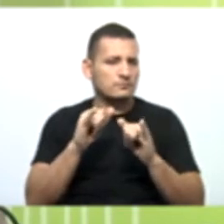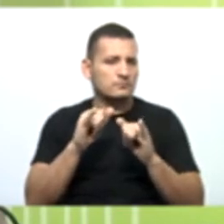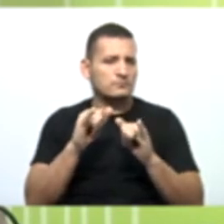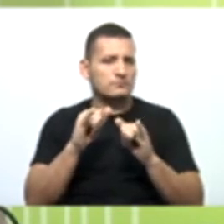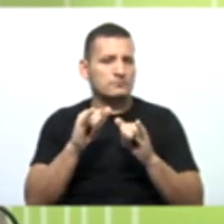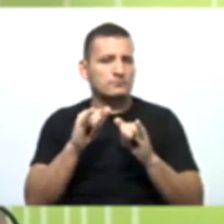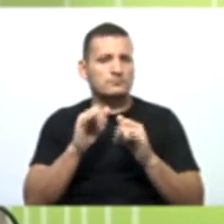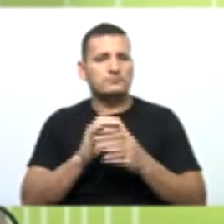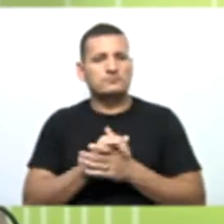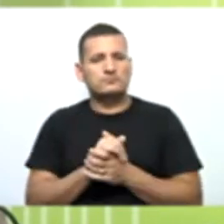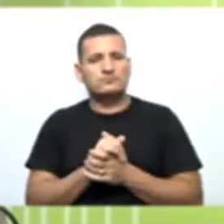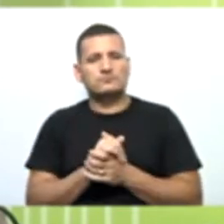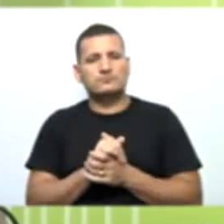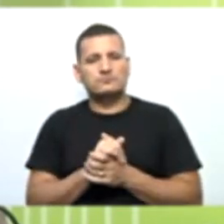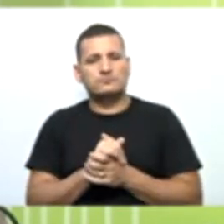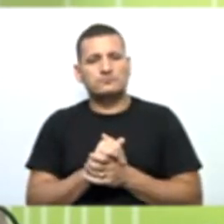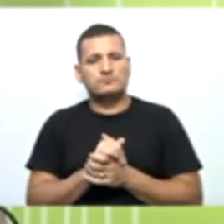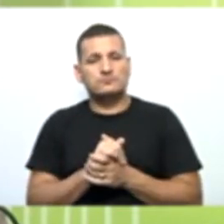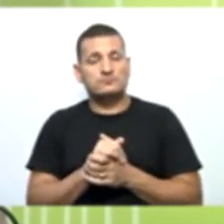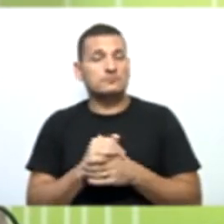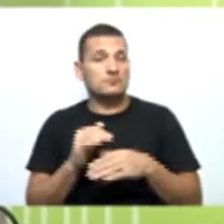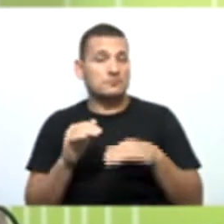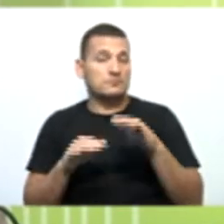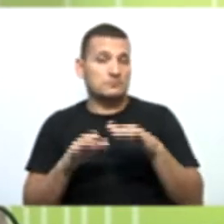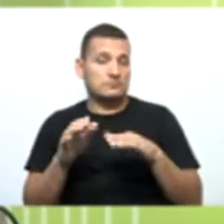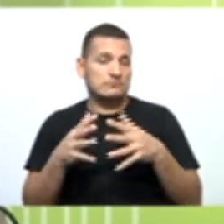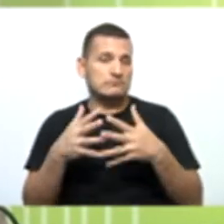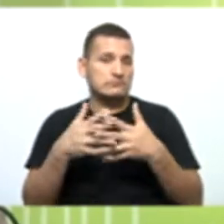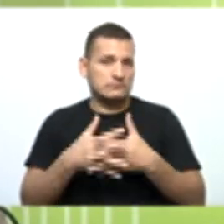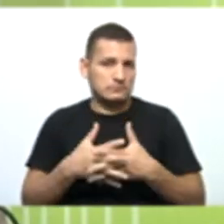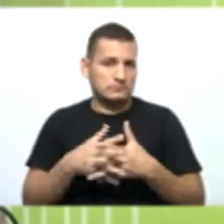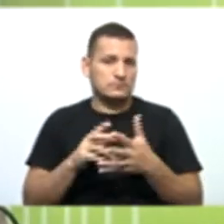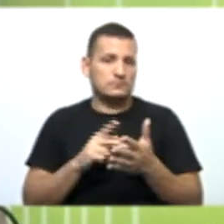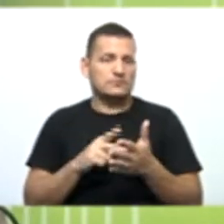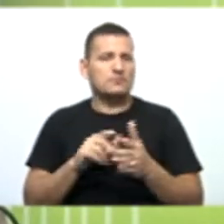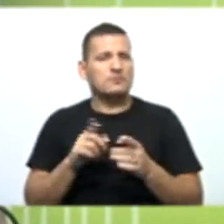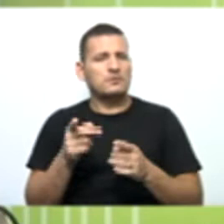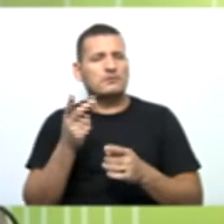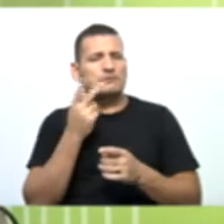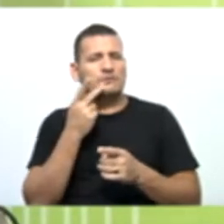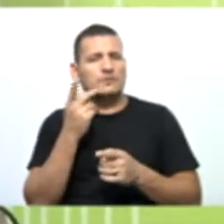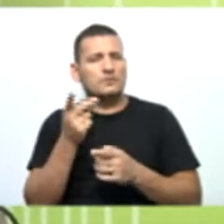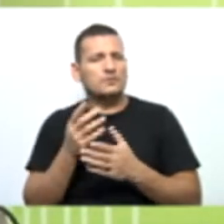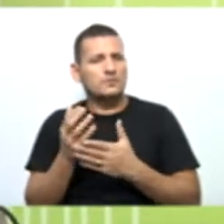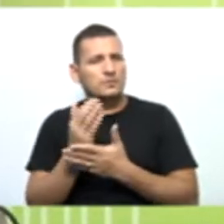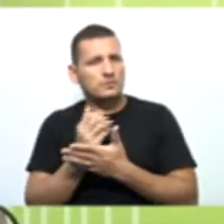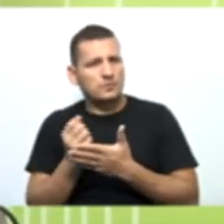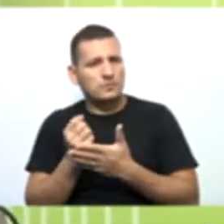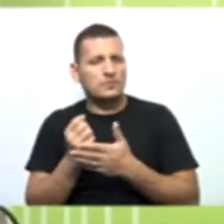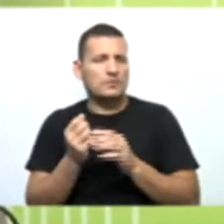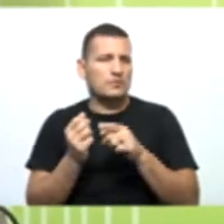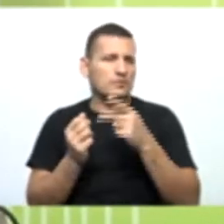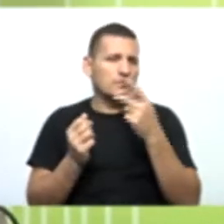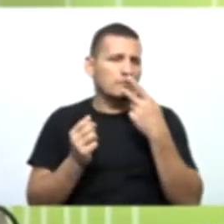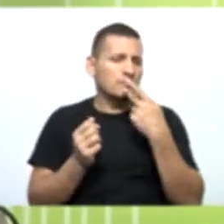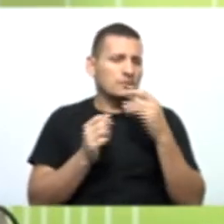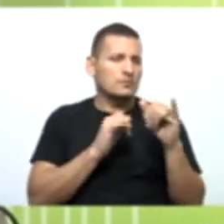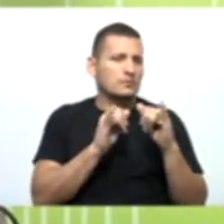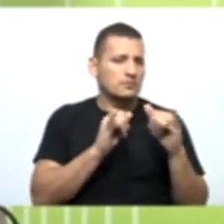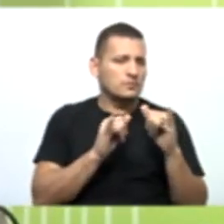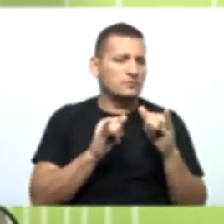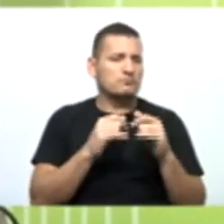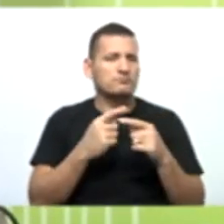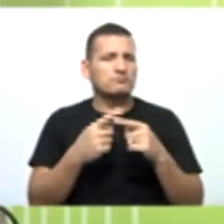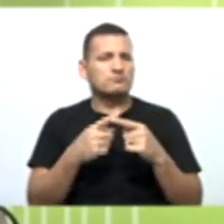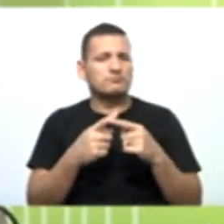Essa é uma questão, às vezes, que pode até confundir. A Luiz, você falou em dados, você falou em informação. Por